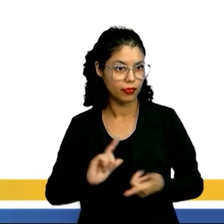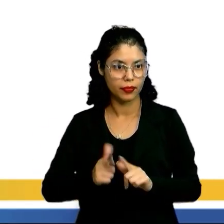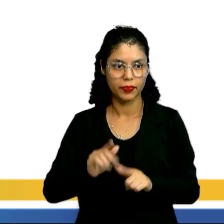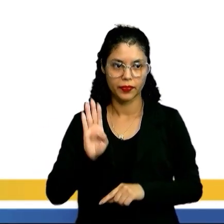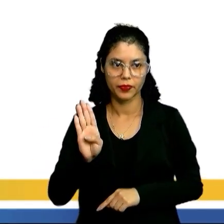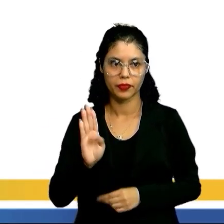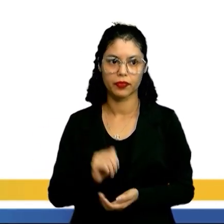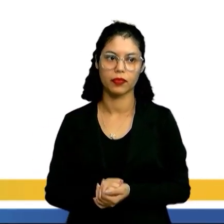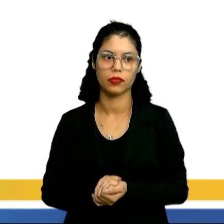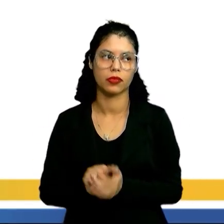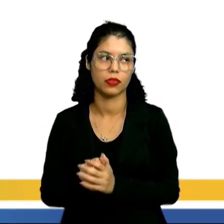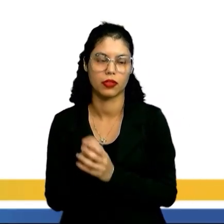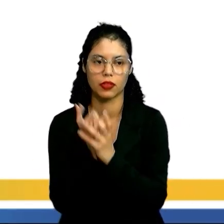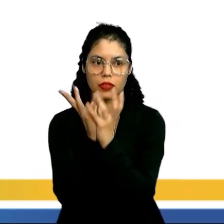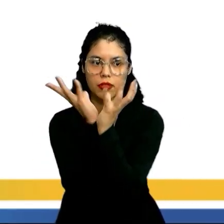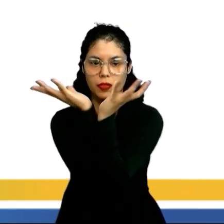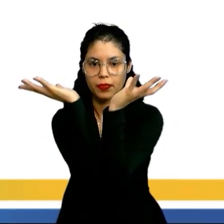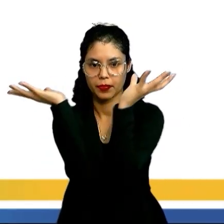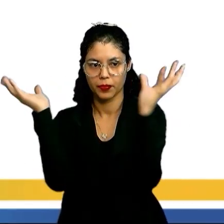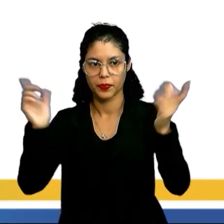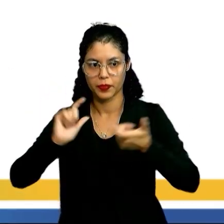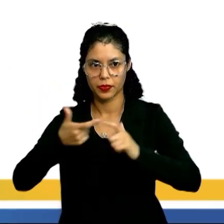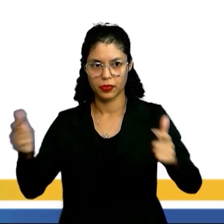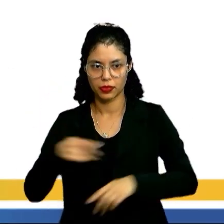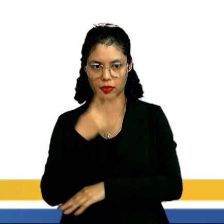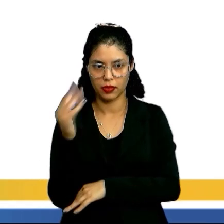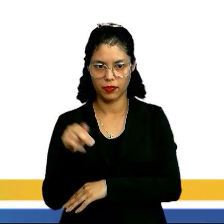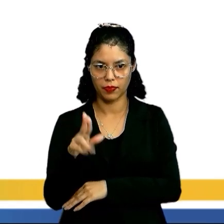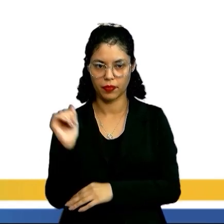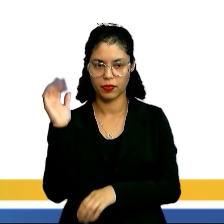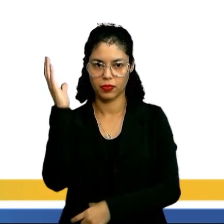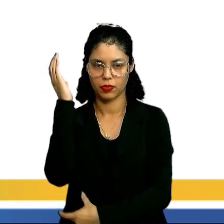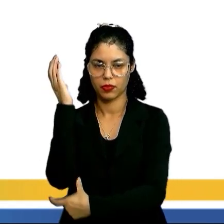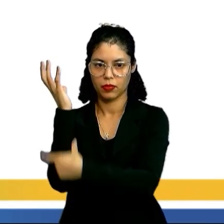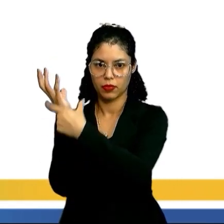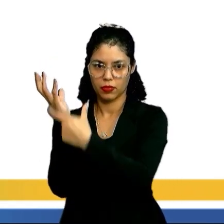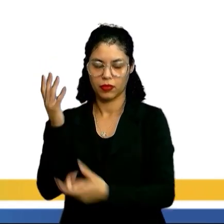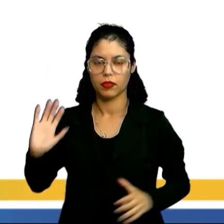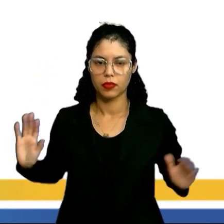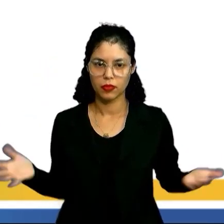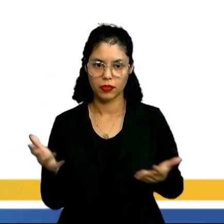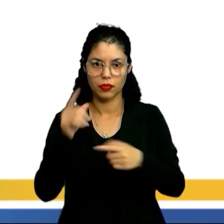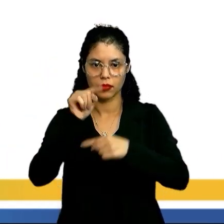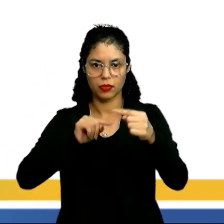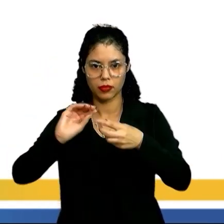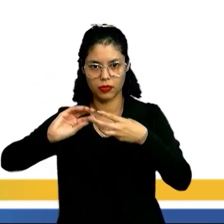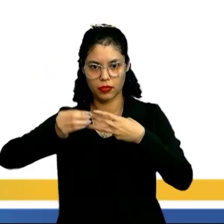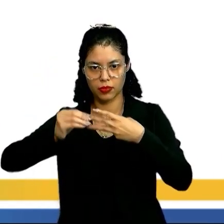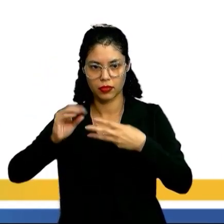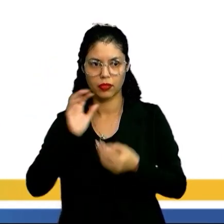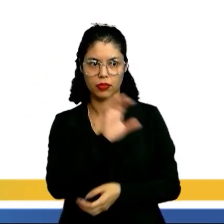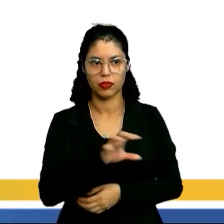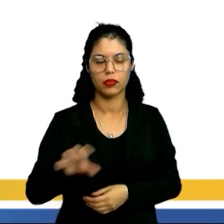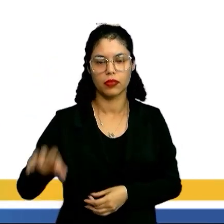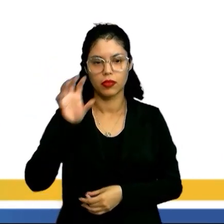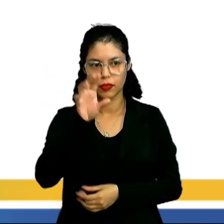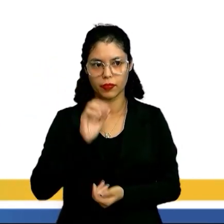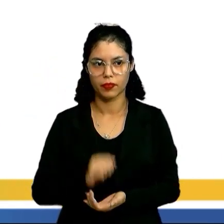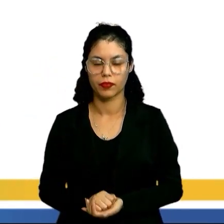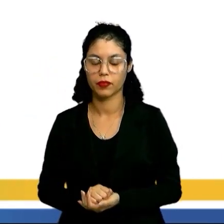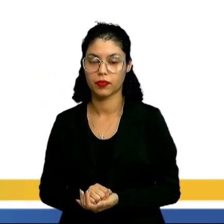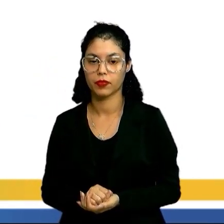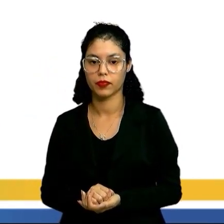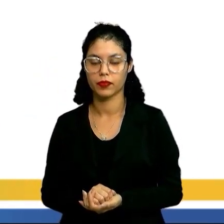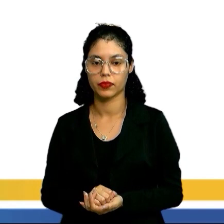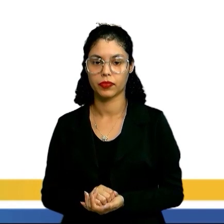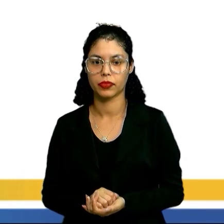B. Dos ramos, aumenta a quantidade de auxina no caule e estimula divisões celulares na região